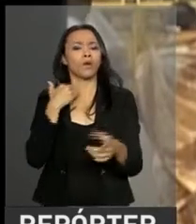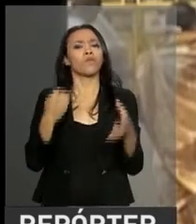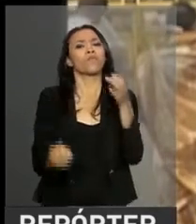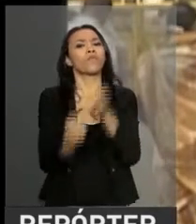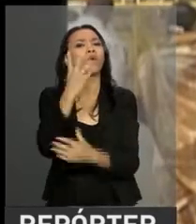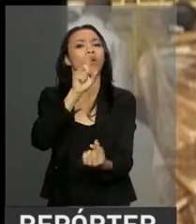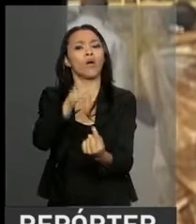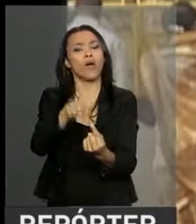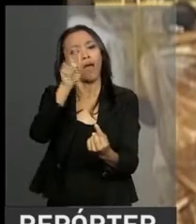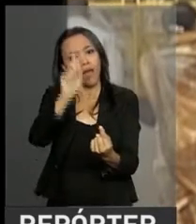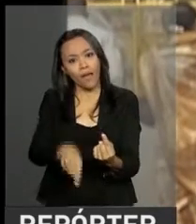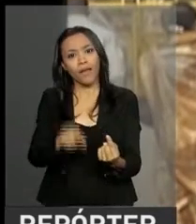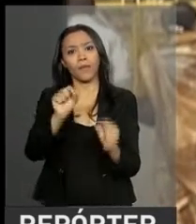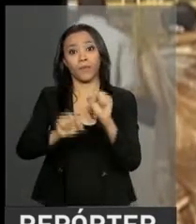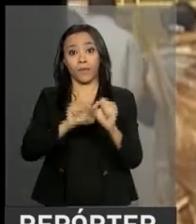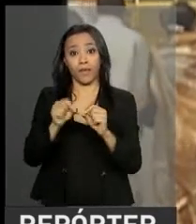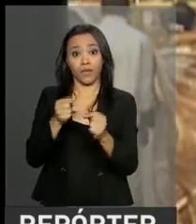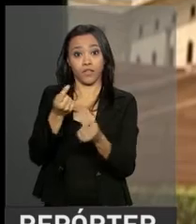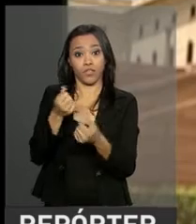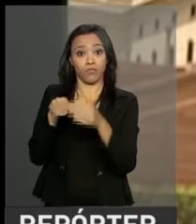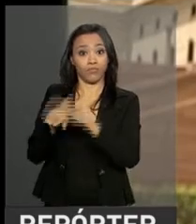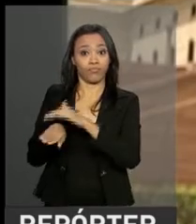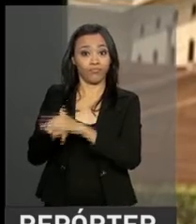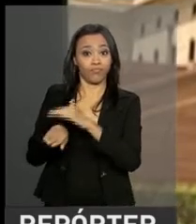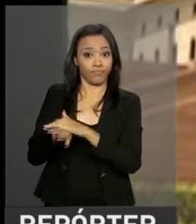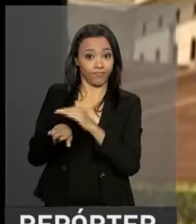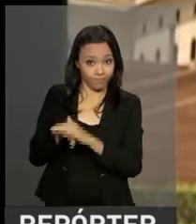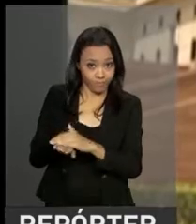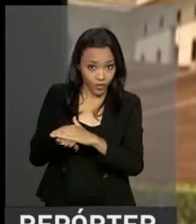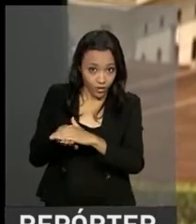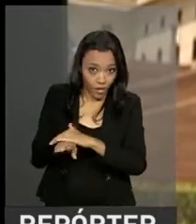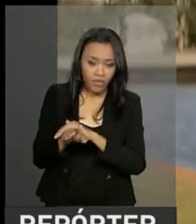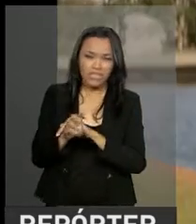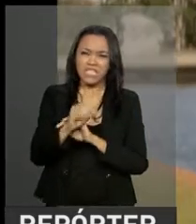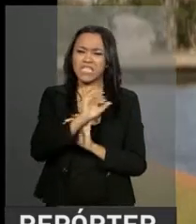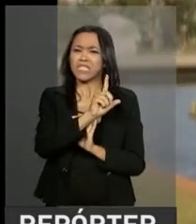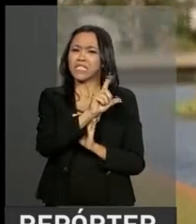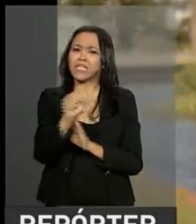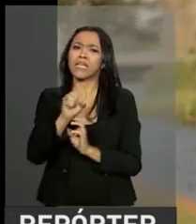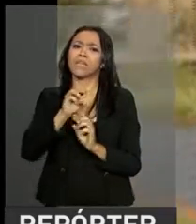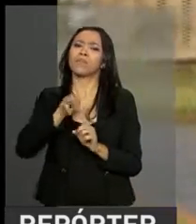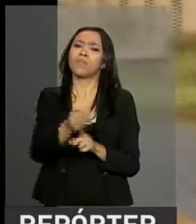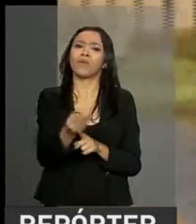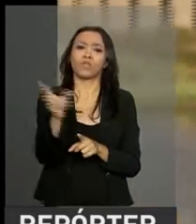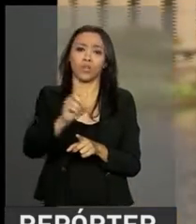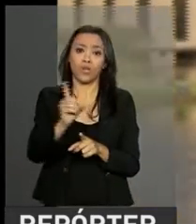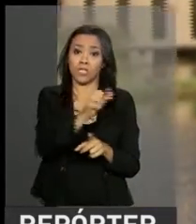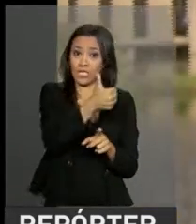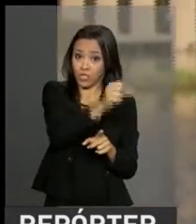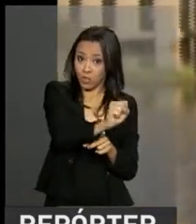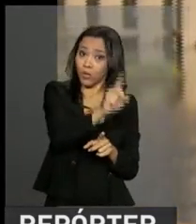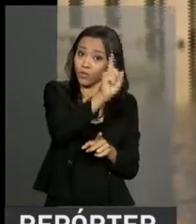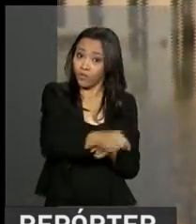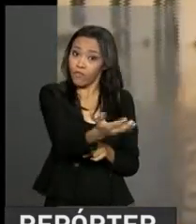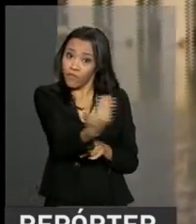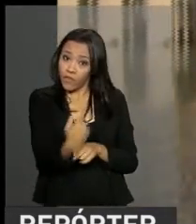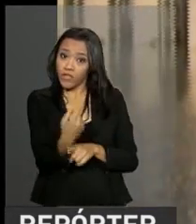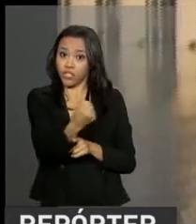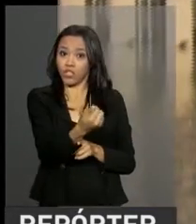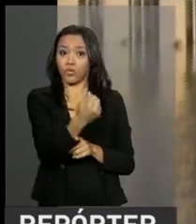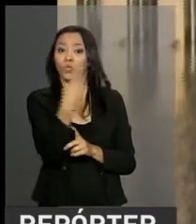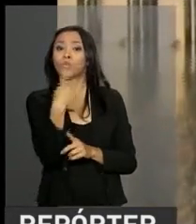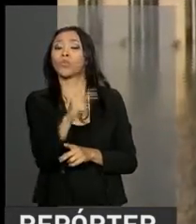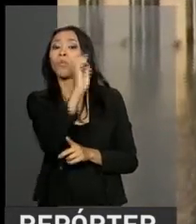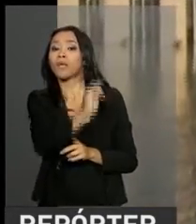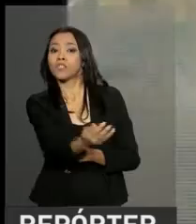criado o arranjo contingente de reserva dos brics serão 100 bilhões de dólares sendo que 18 bilhões de dólares virão do brasil para ajudar